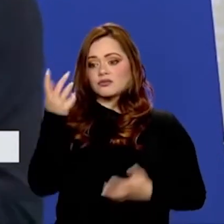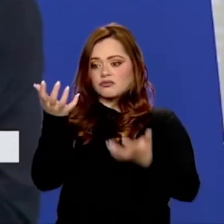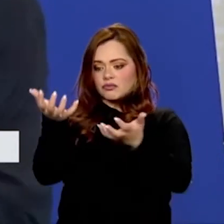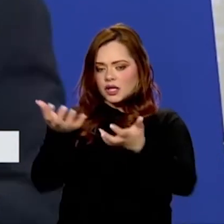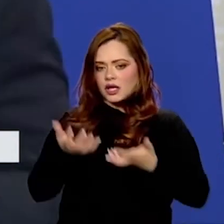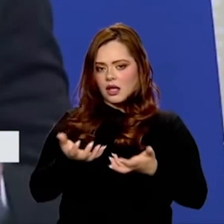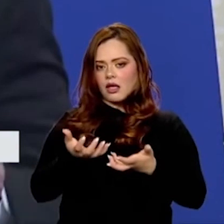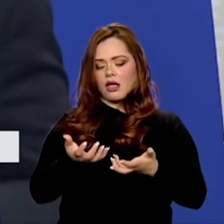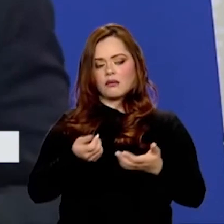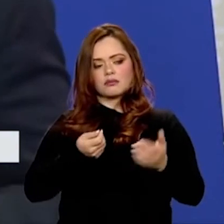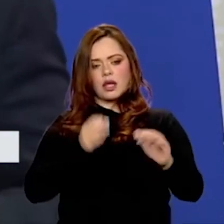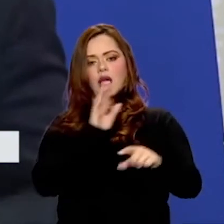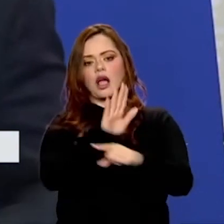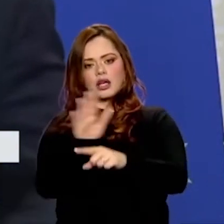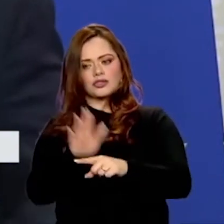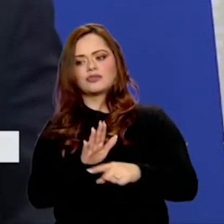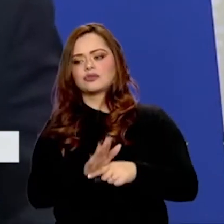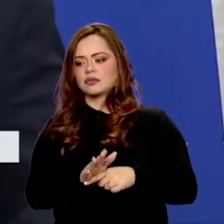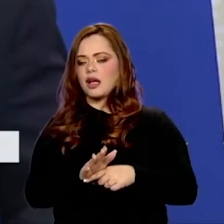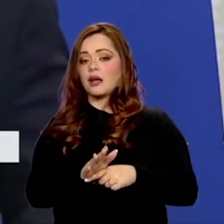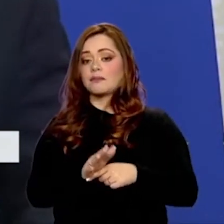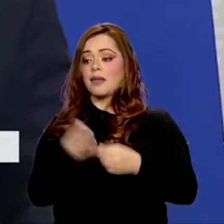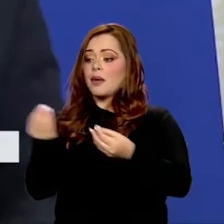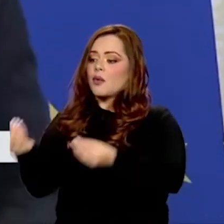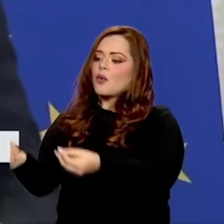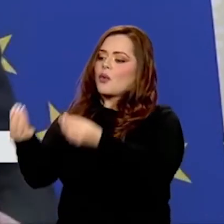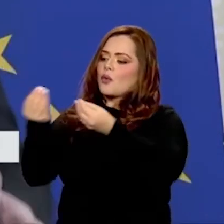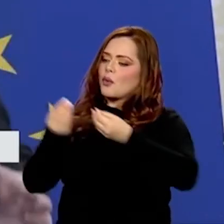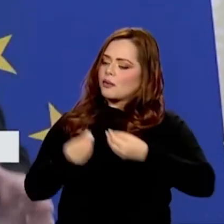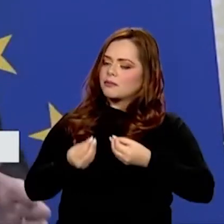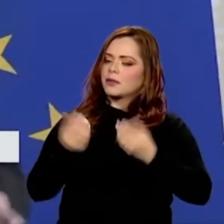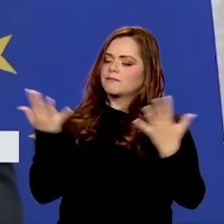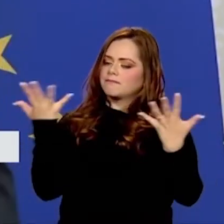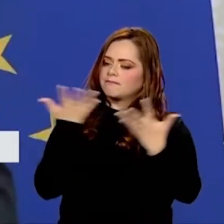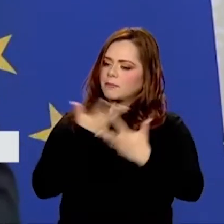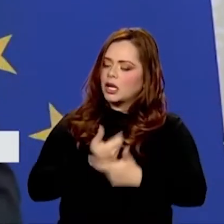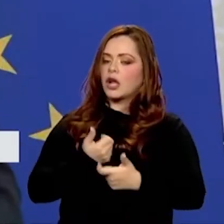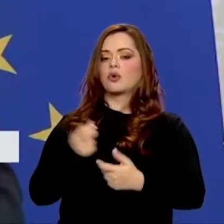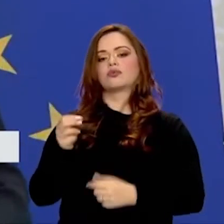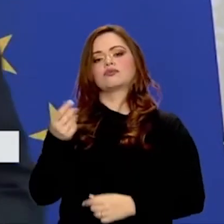Fundo Amazônico será bem-vindo e esse dinheiro será bem